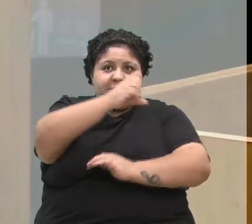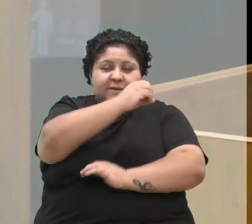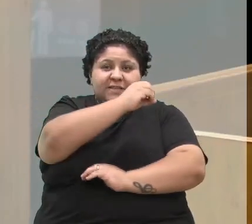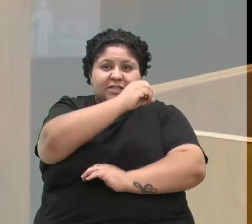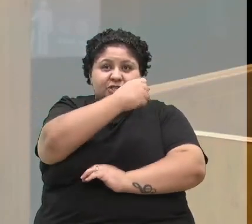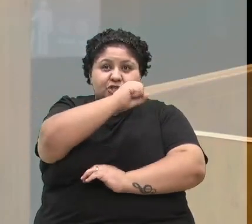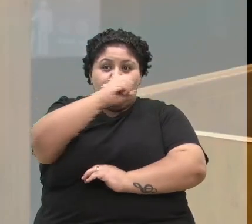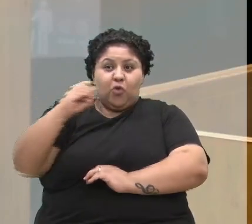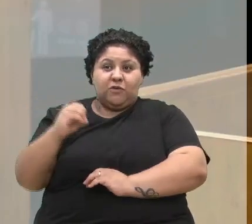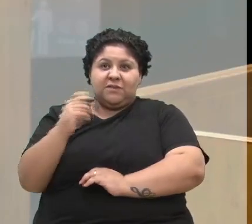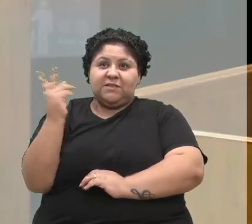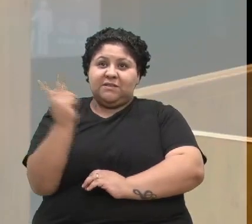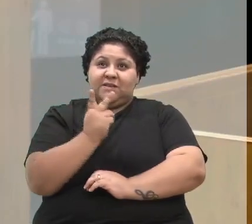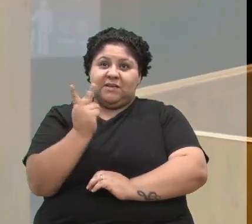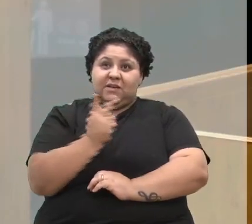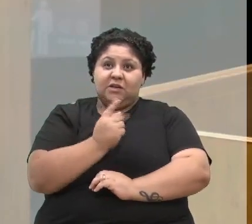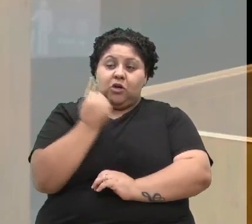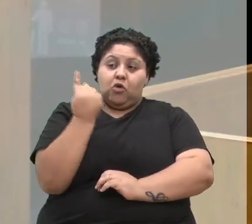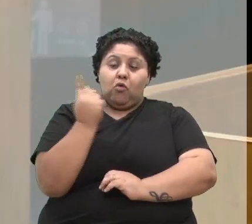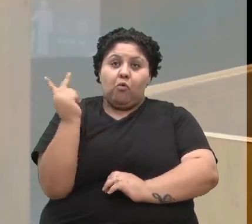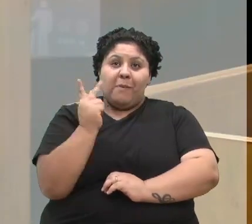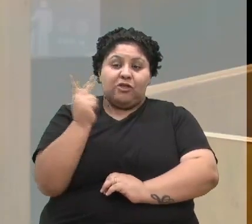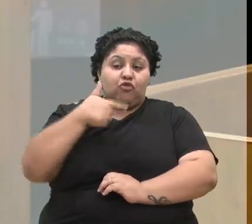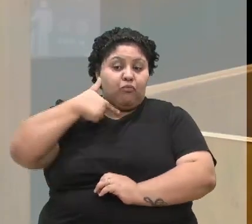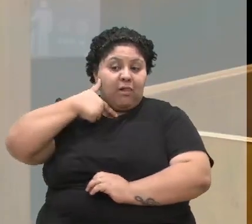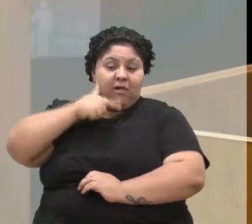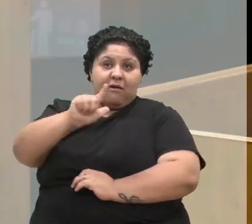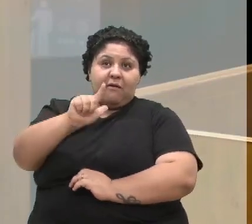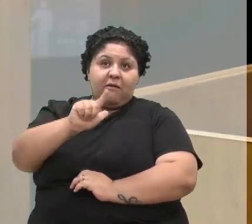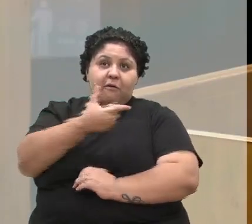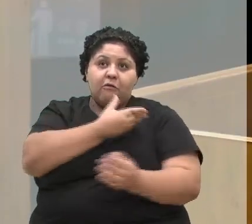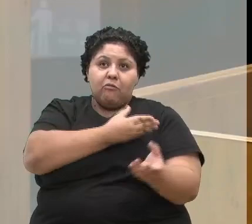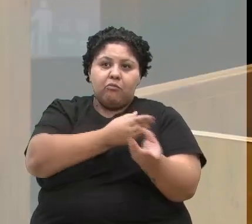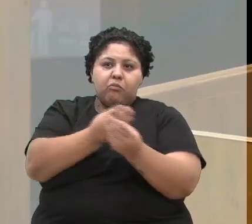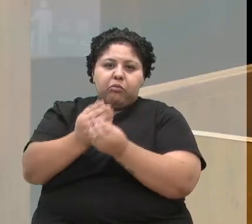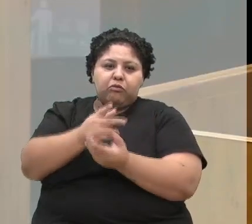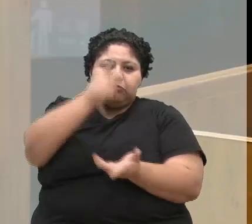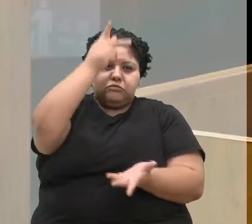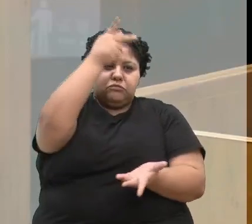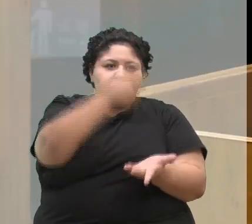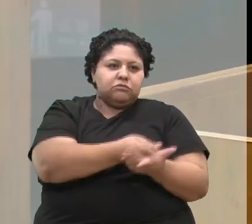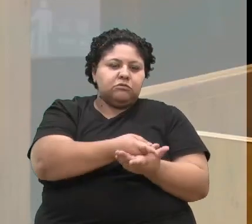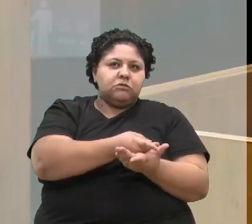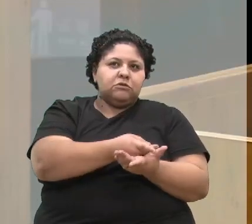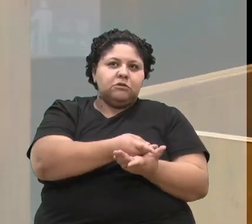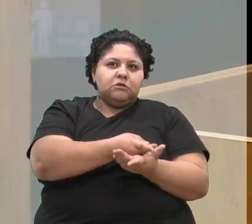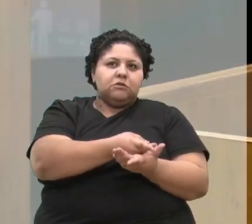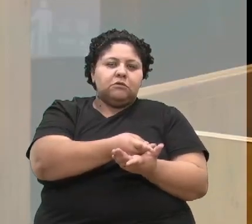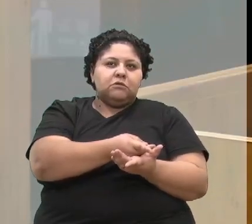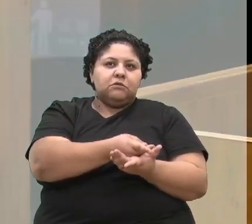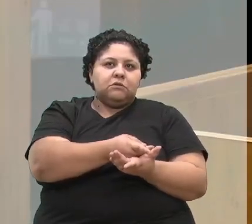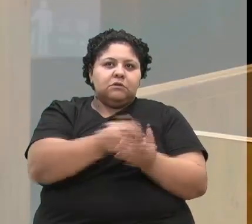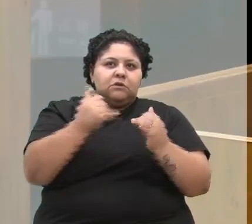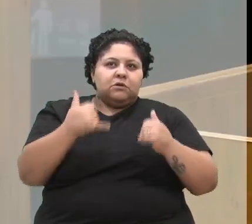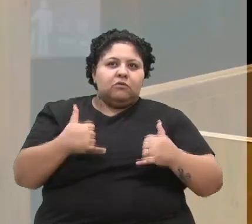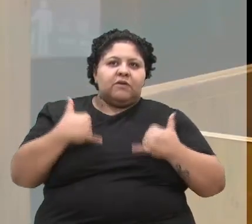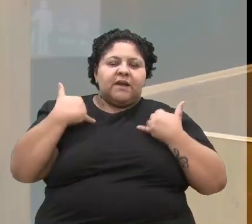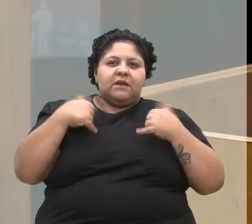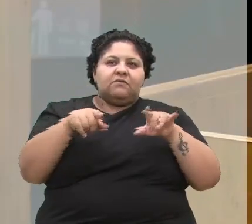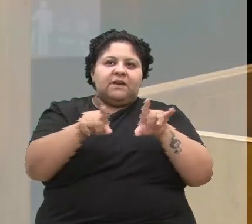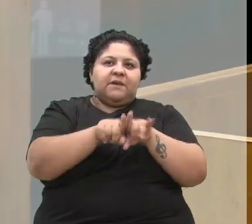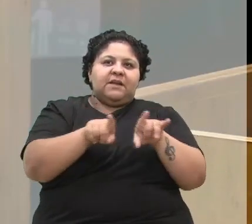duplas. Uma dupla vitoriosa, com muitos títulos, e que nos orgulham como caxienses.